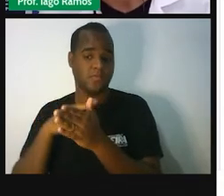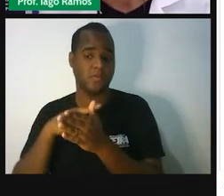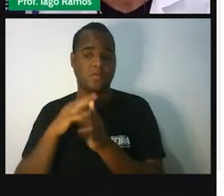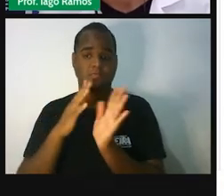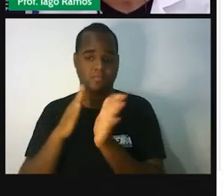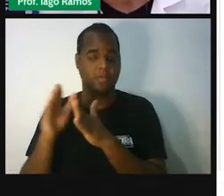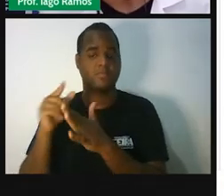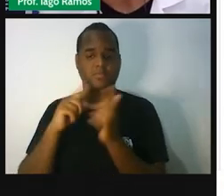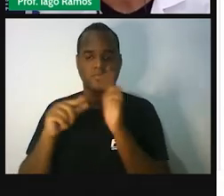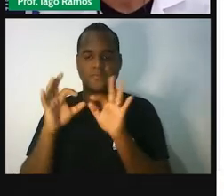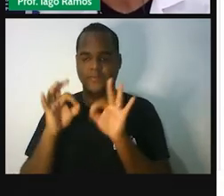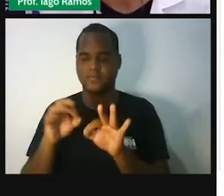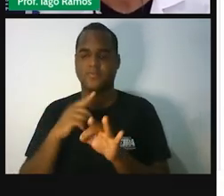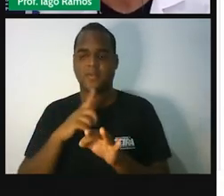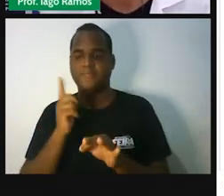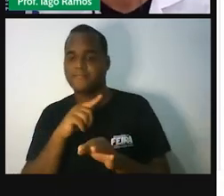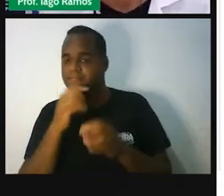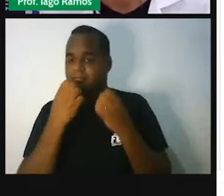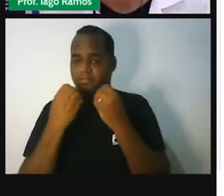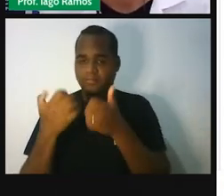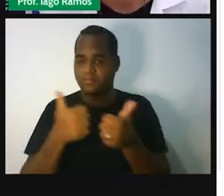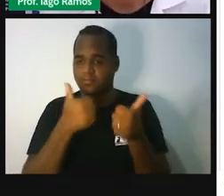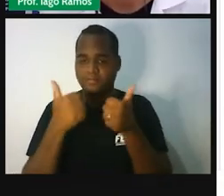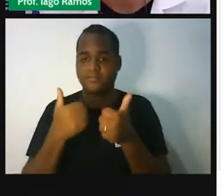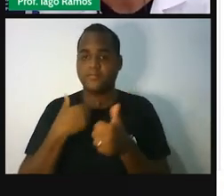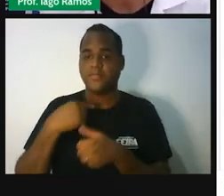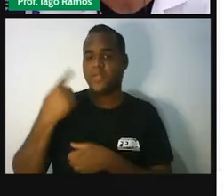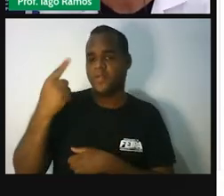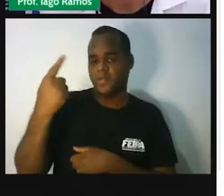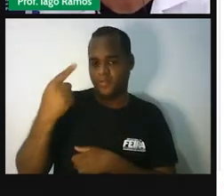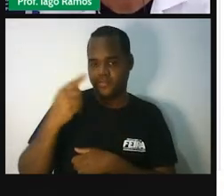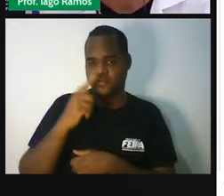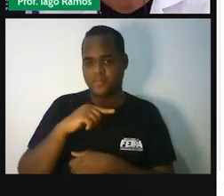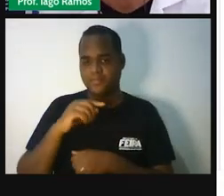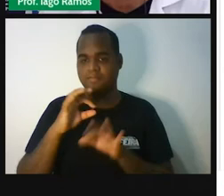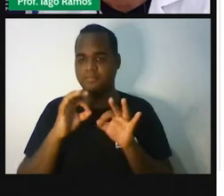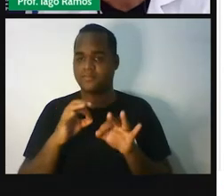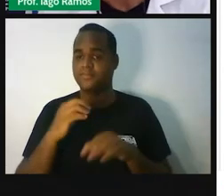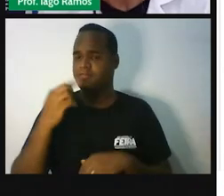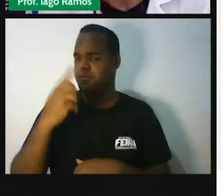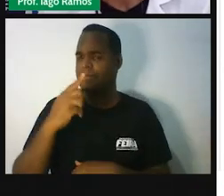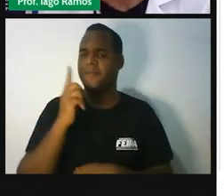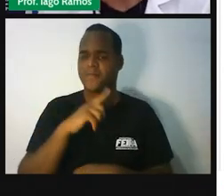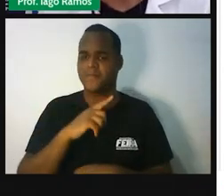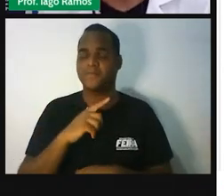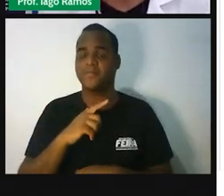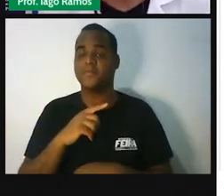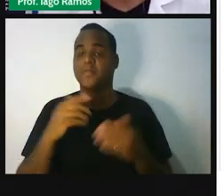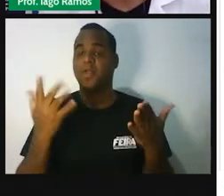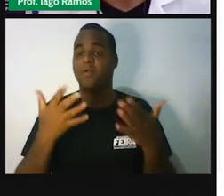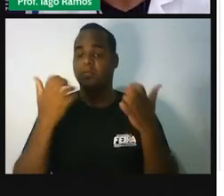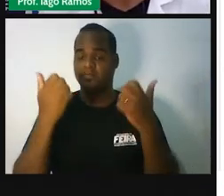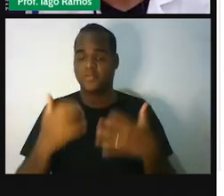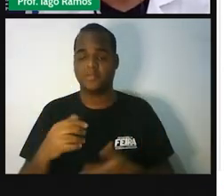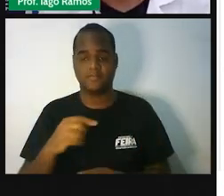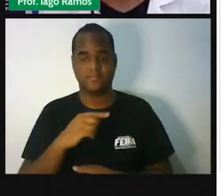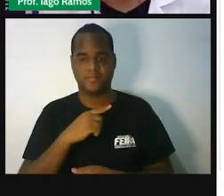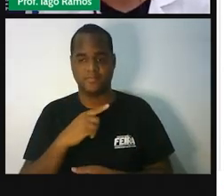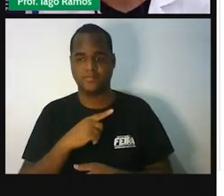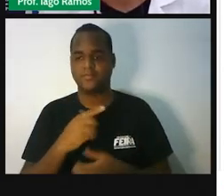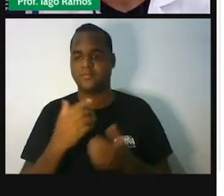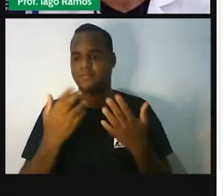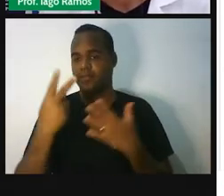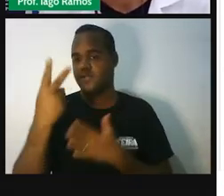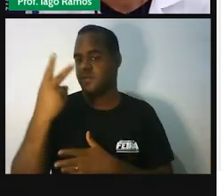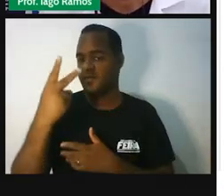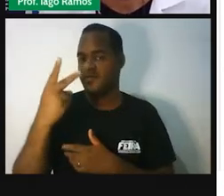pipa, certo? Você já fez a primeira pipa. Agora vamos para a